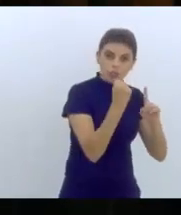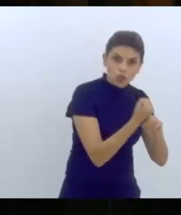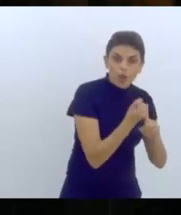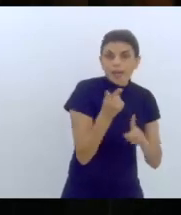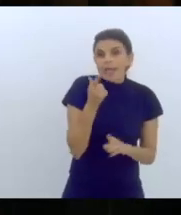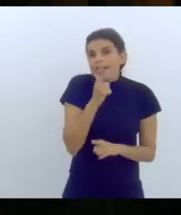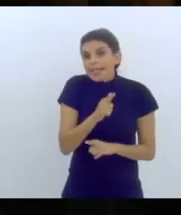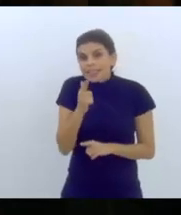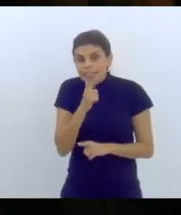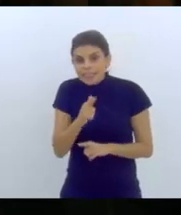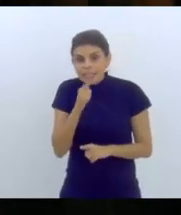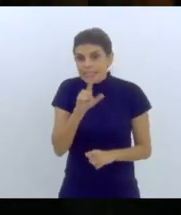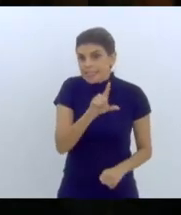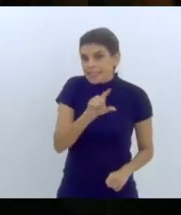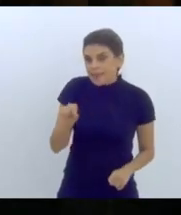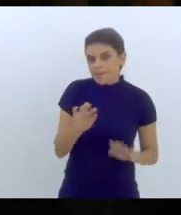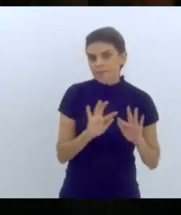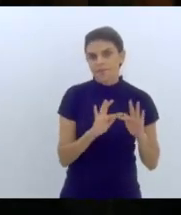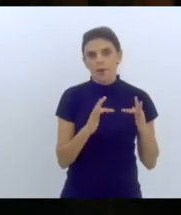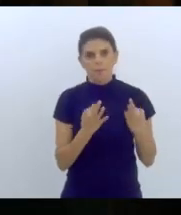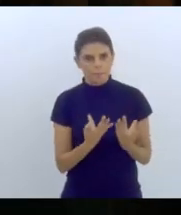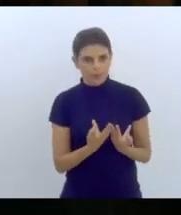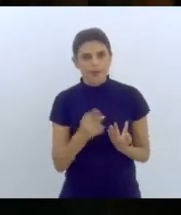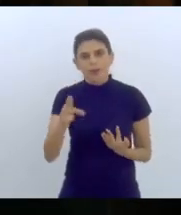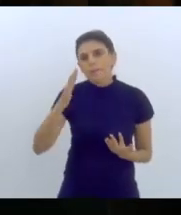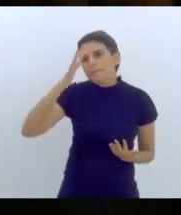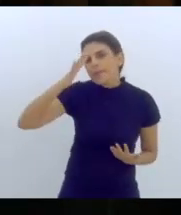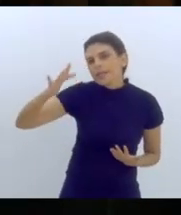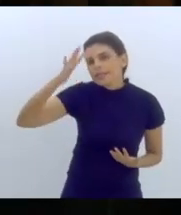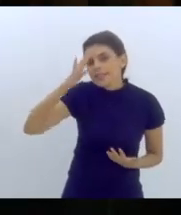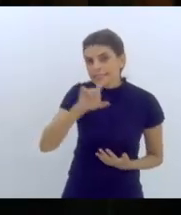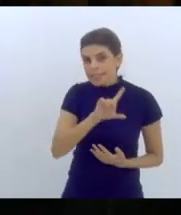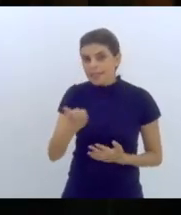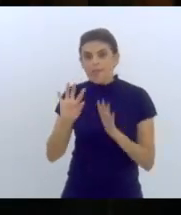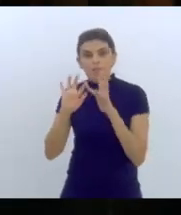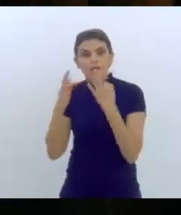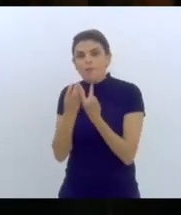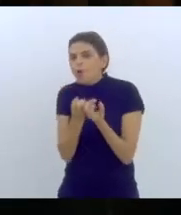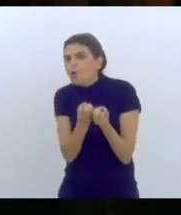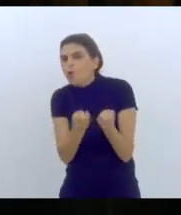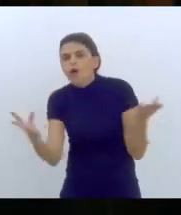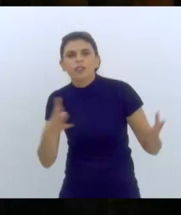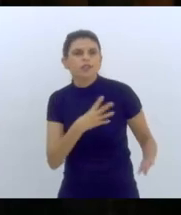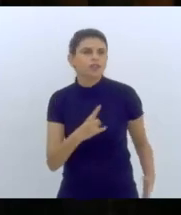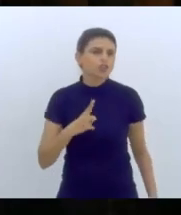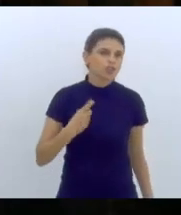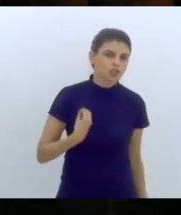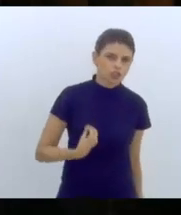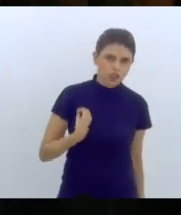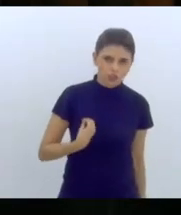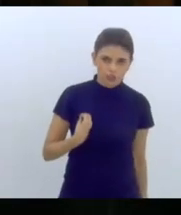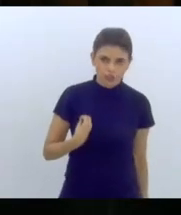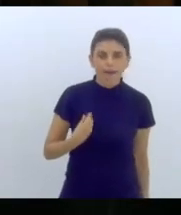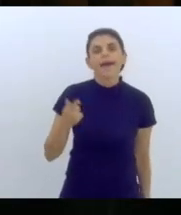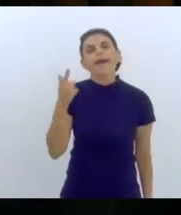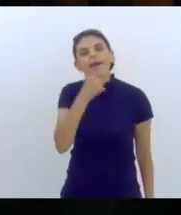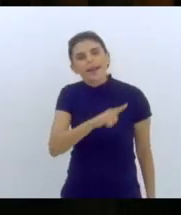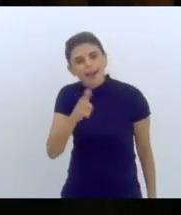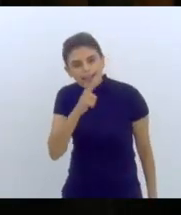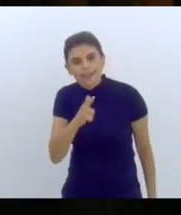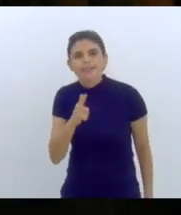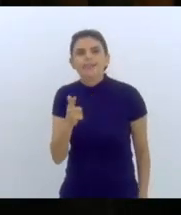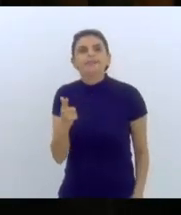garantindo também para essas 100 famílias, você imagina, 100 famílias, quantos filhos já não tem aqui? Garanta acesso